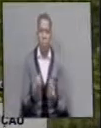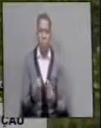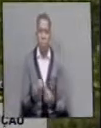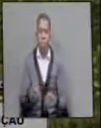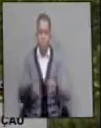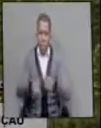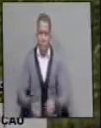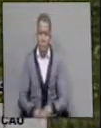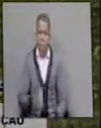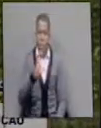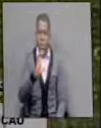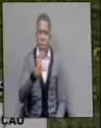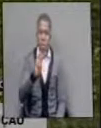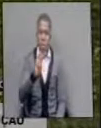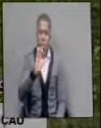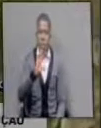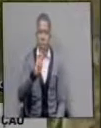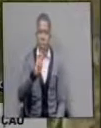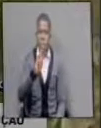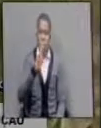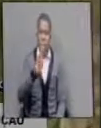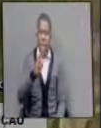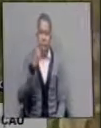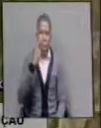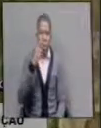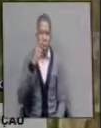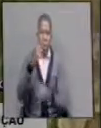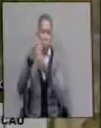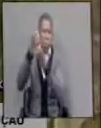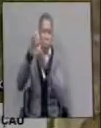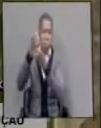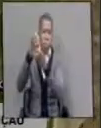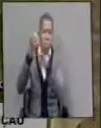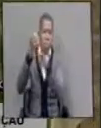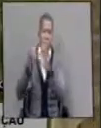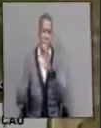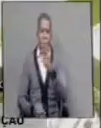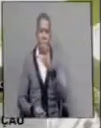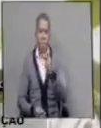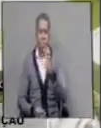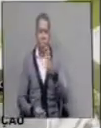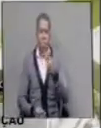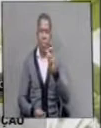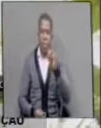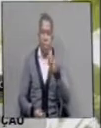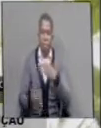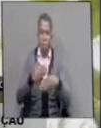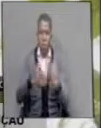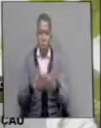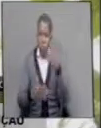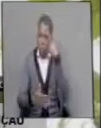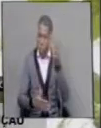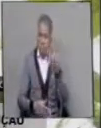de importante valor comercial da região do maiombe neste particular a localidade do vih e no município de baliza seguir em